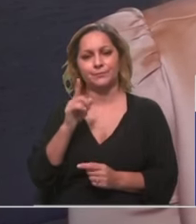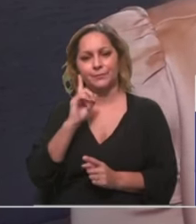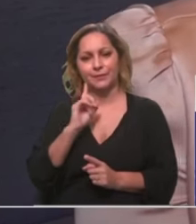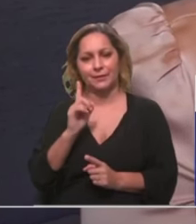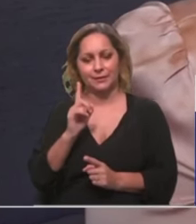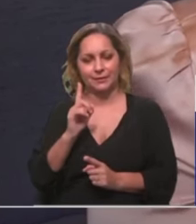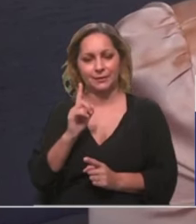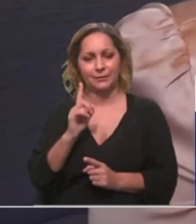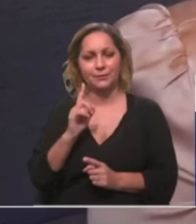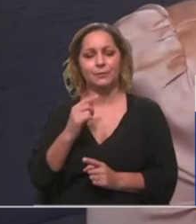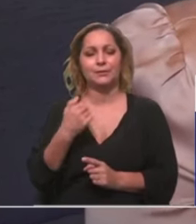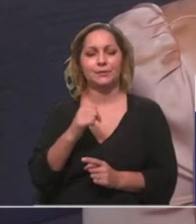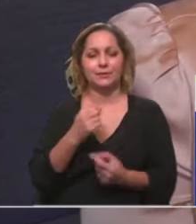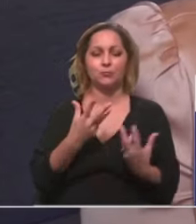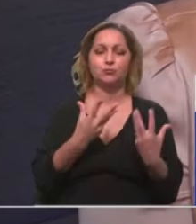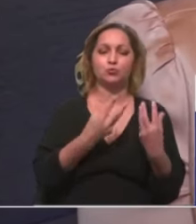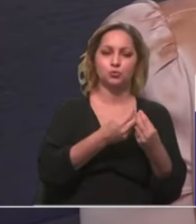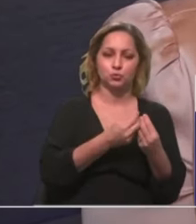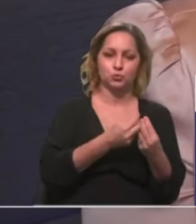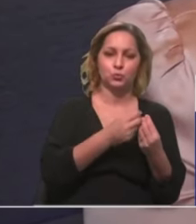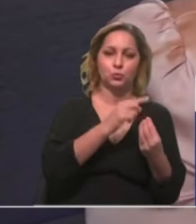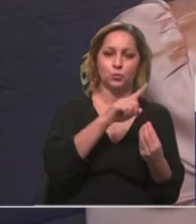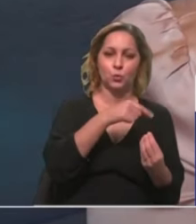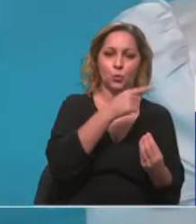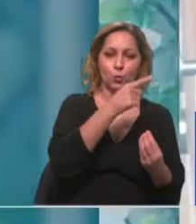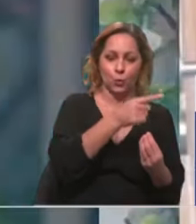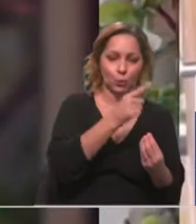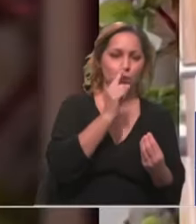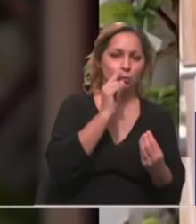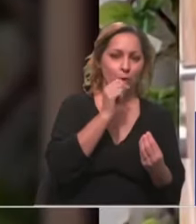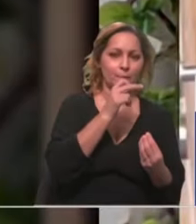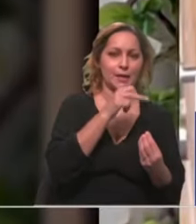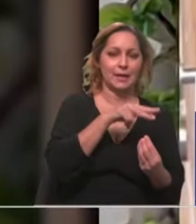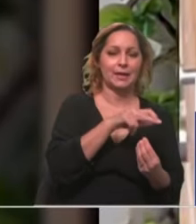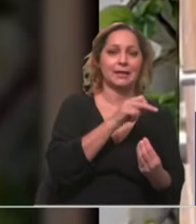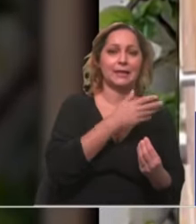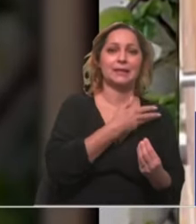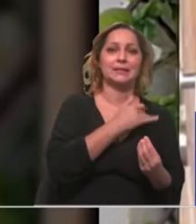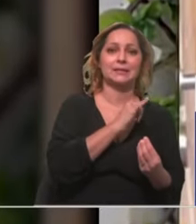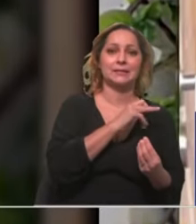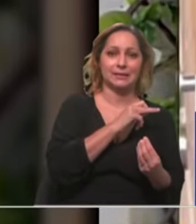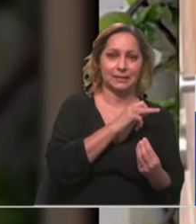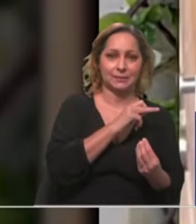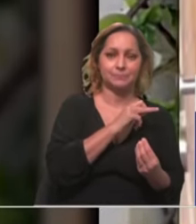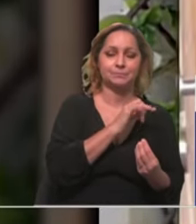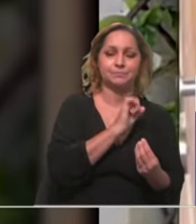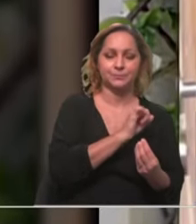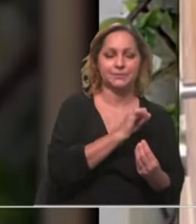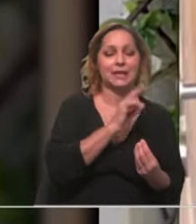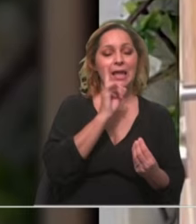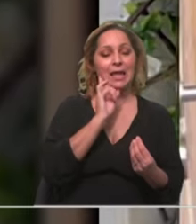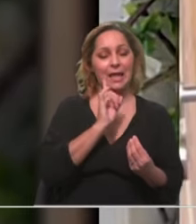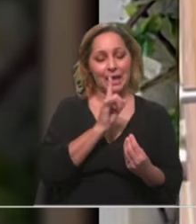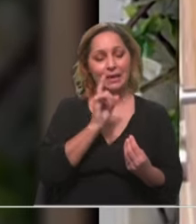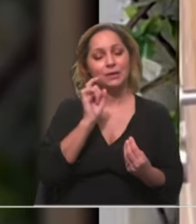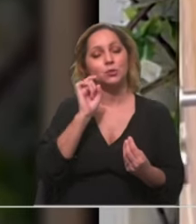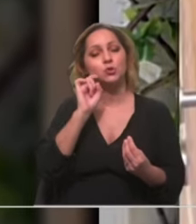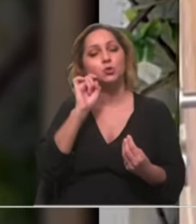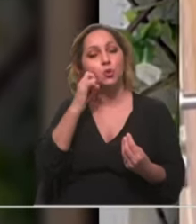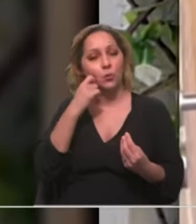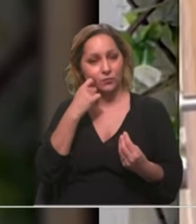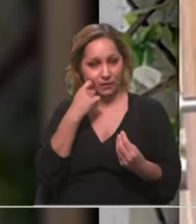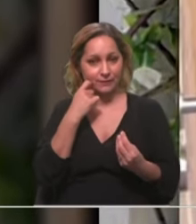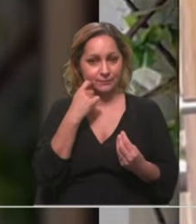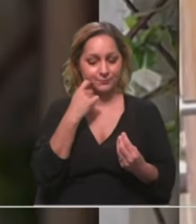um envolvimento com esse tal Dan Nadia eh ela Desconfiava de ser na altura